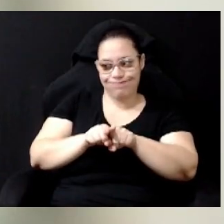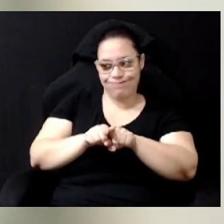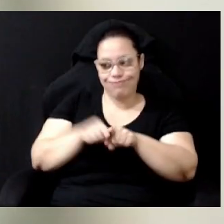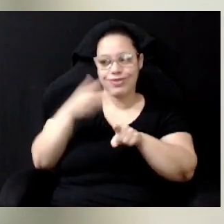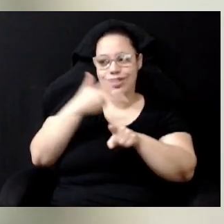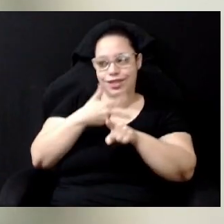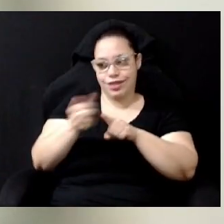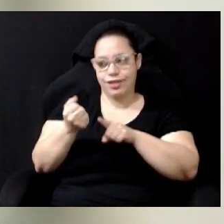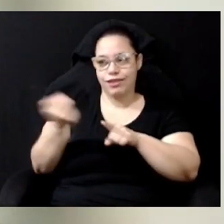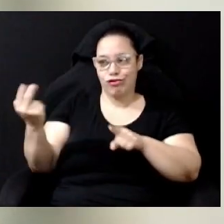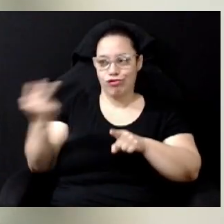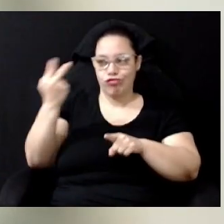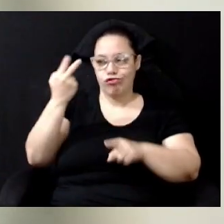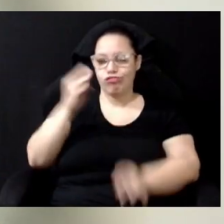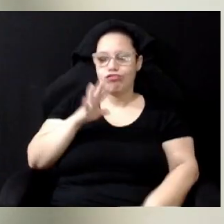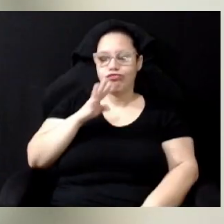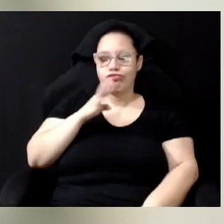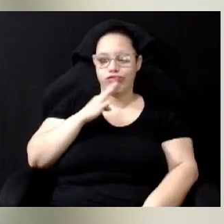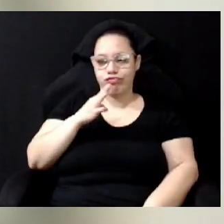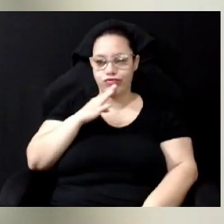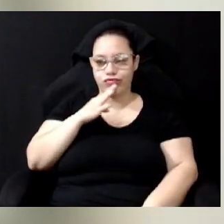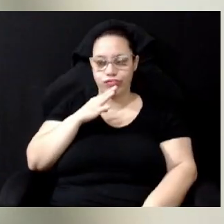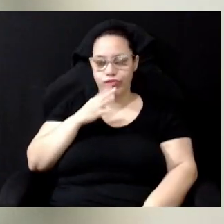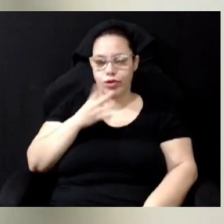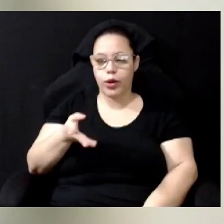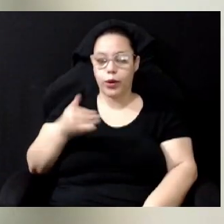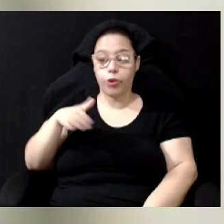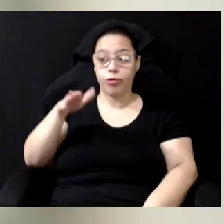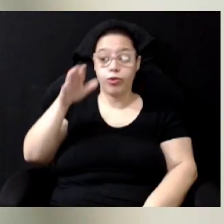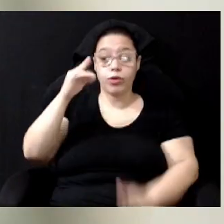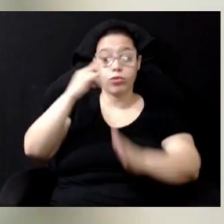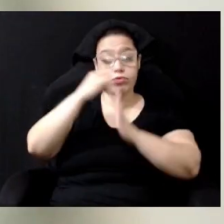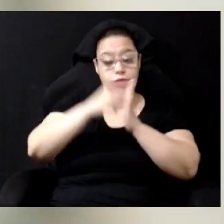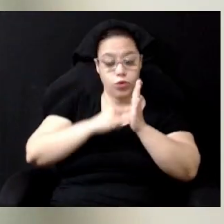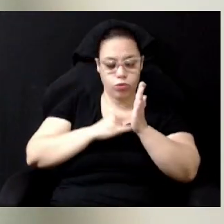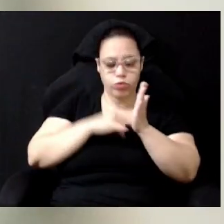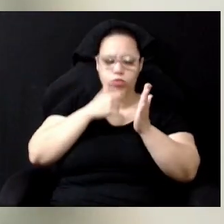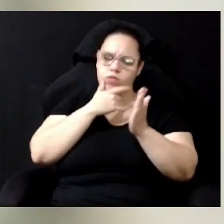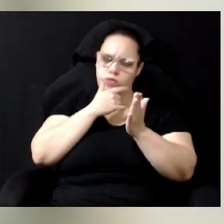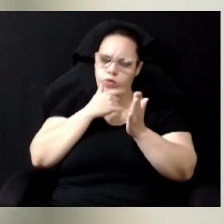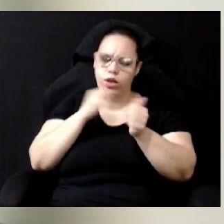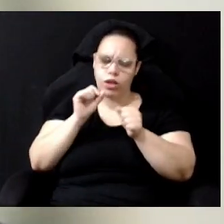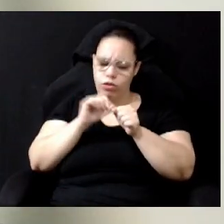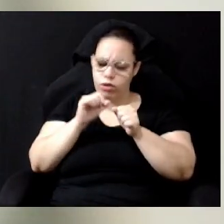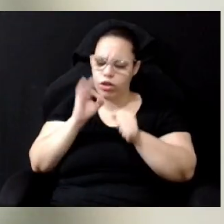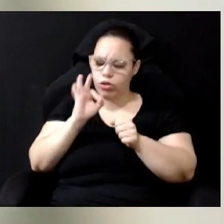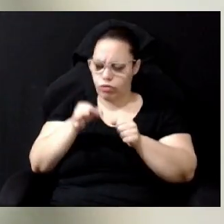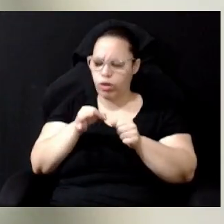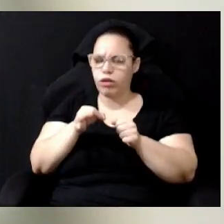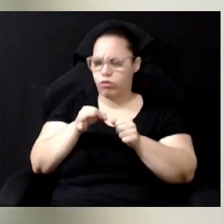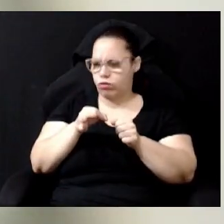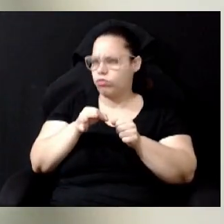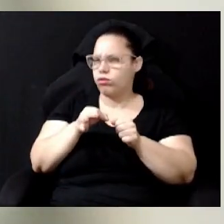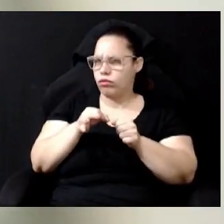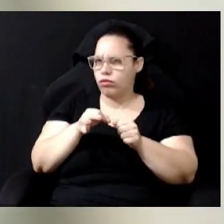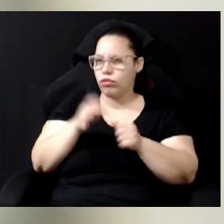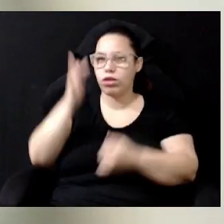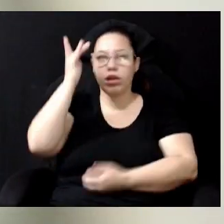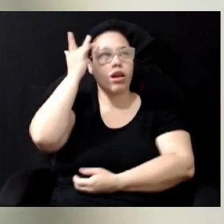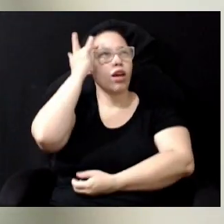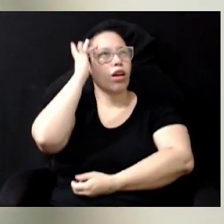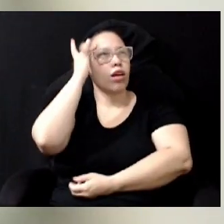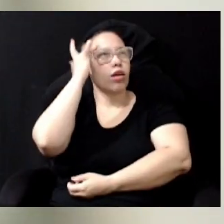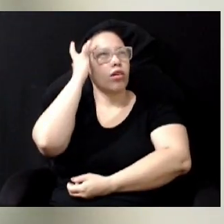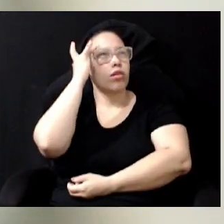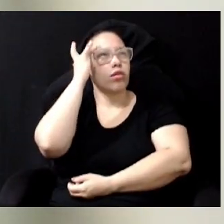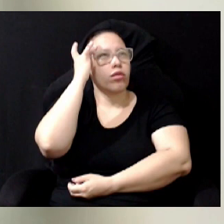primeiro ganho é o produtor conhecer com mais critério, né, o seu processo de produção. Então, eu